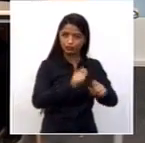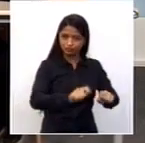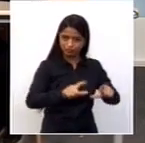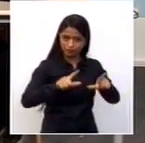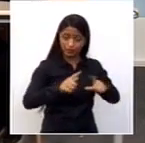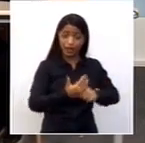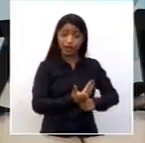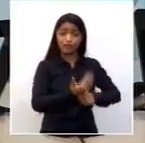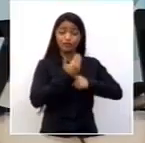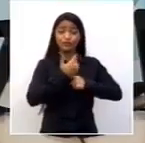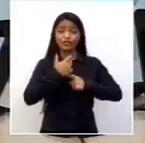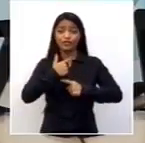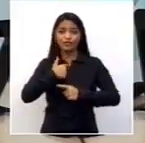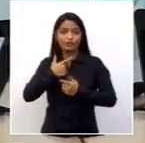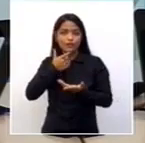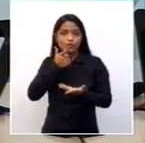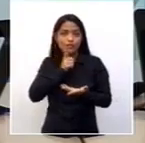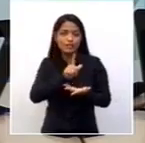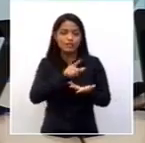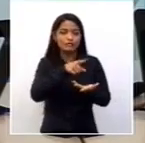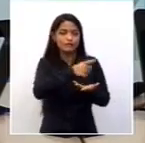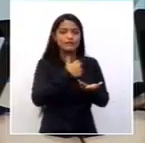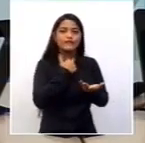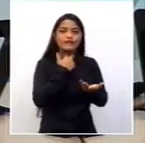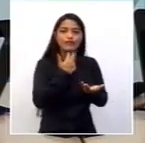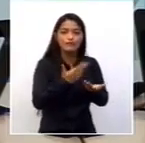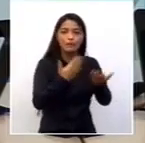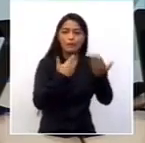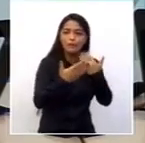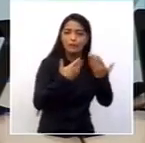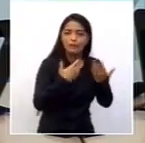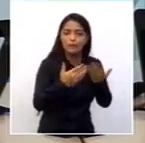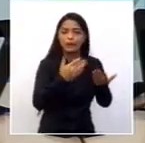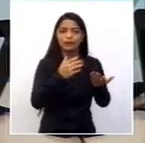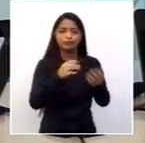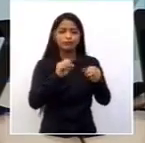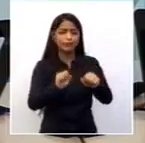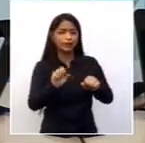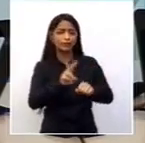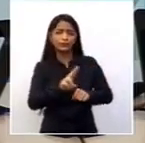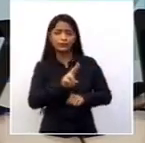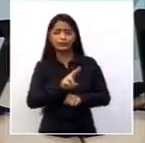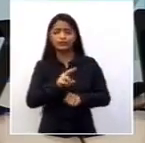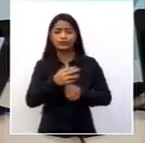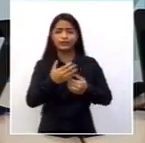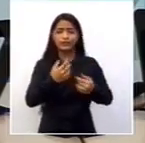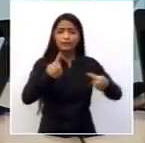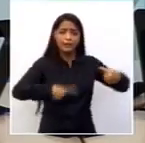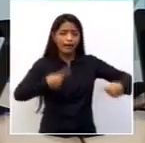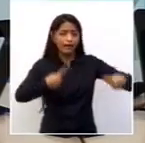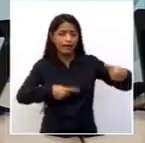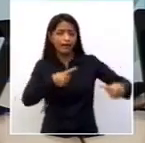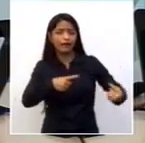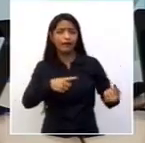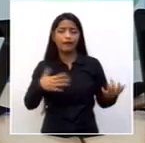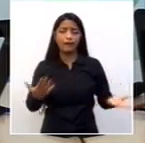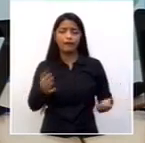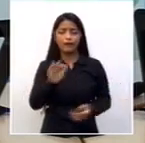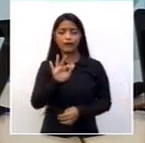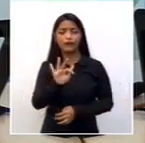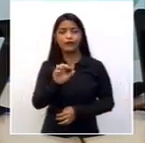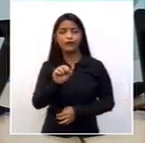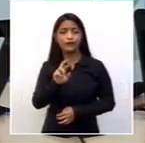a oralidade, né? Sei lá, por meio de fóruns, de debates, né? São muitas possibilidades para se trabalhar a oralidade